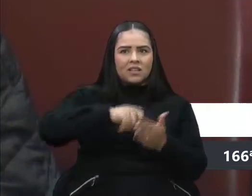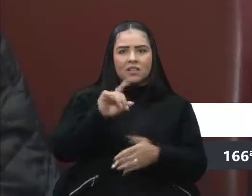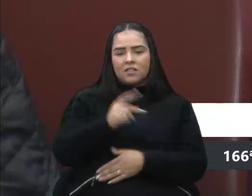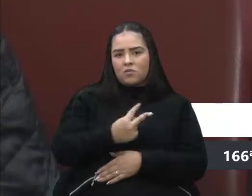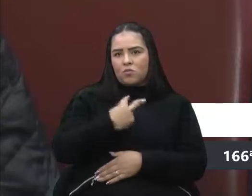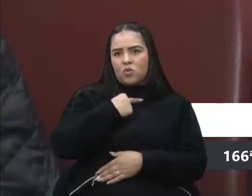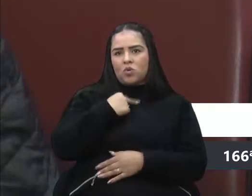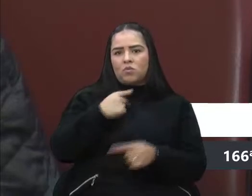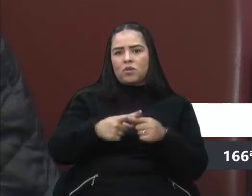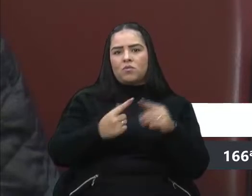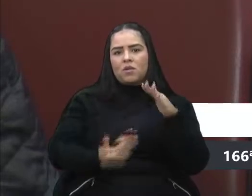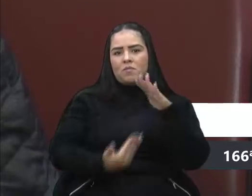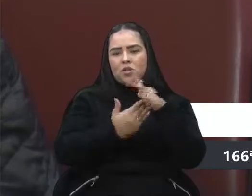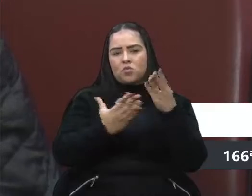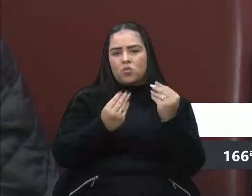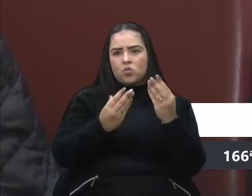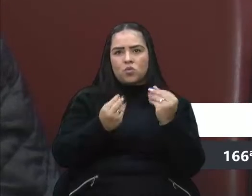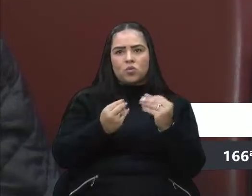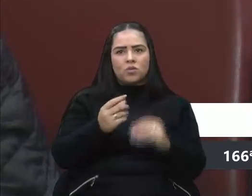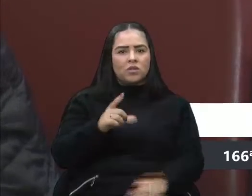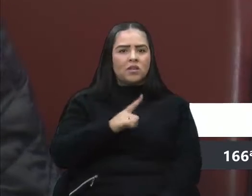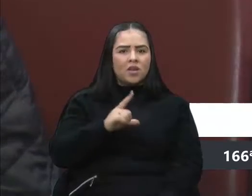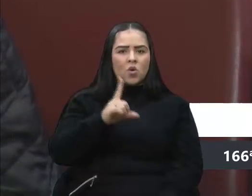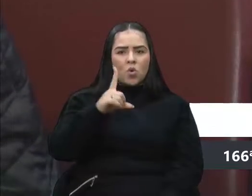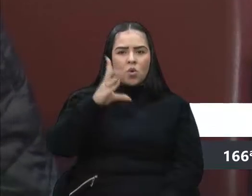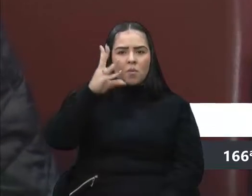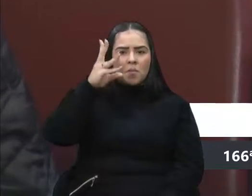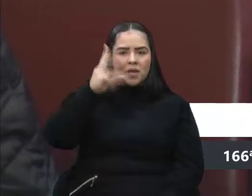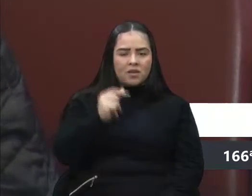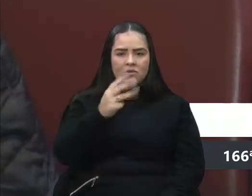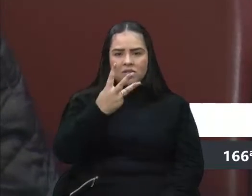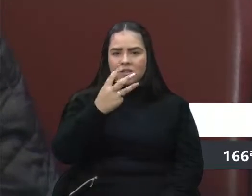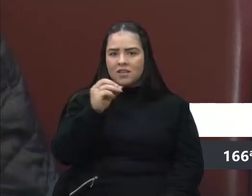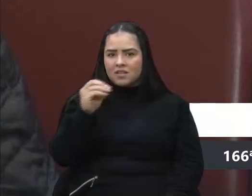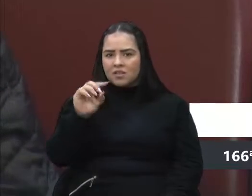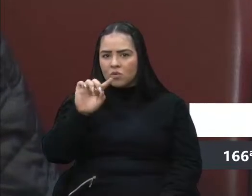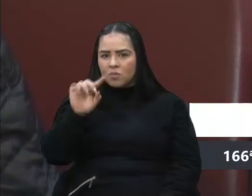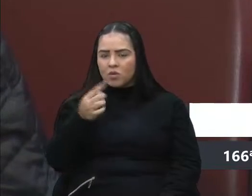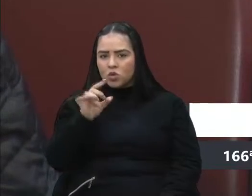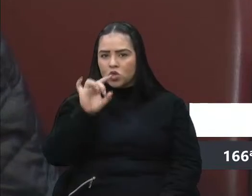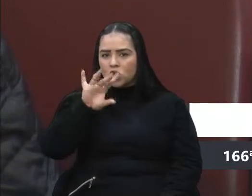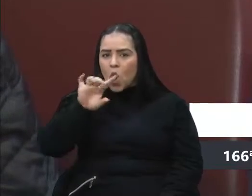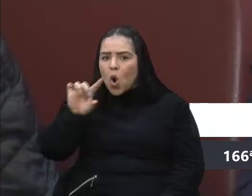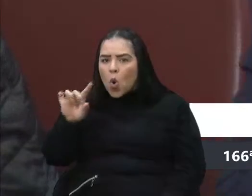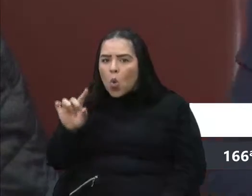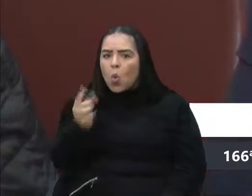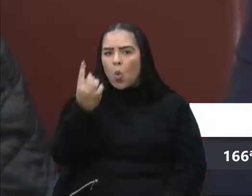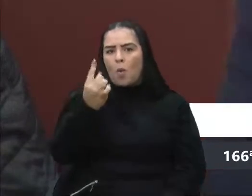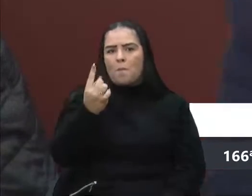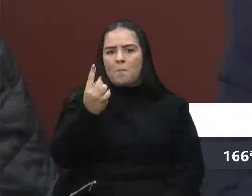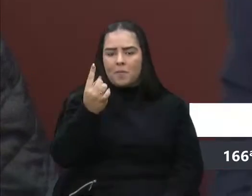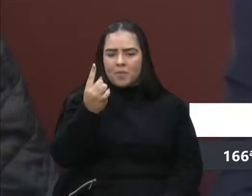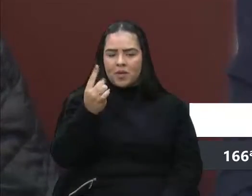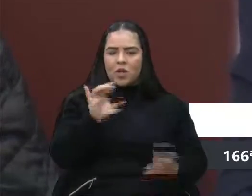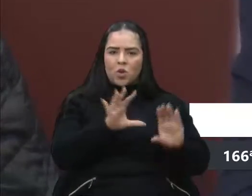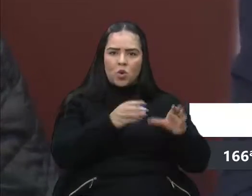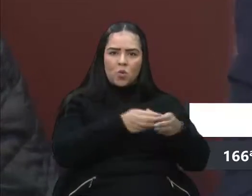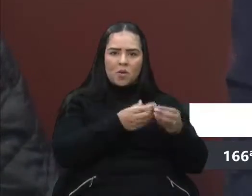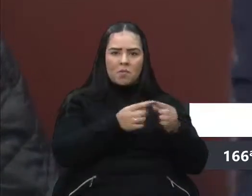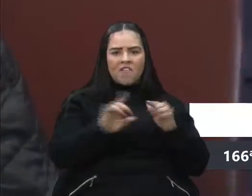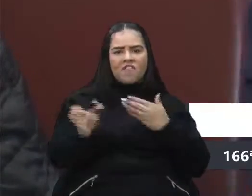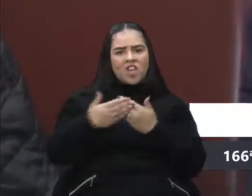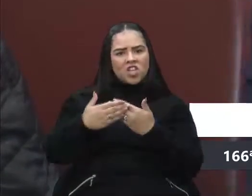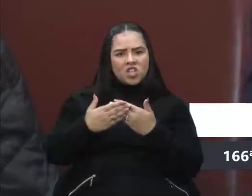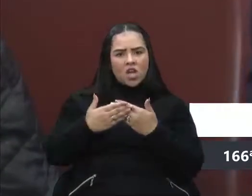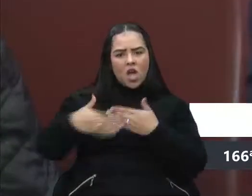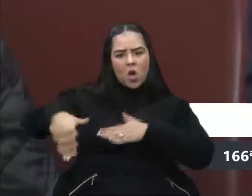podia, porque o limite era muito alto, foi em torno de 1.300.000 só de uma confederação. Mas aí quando fecha uma rua para fazer um